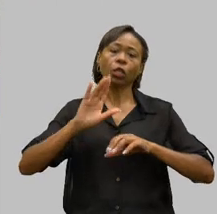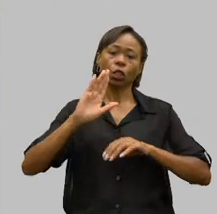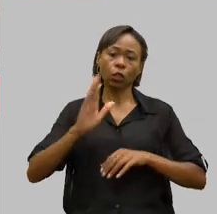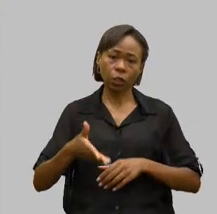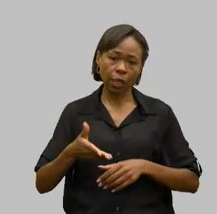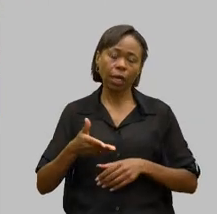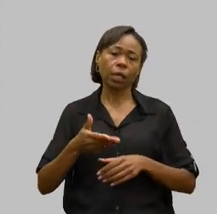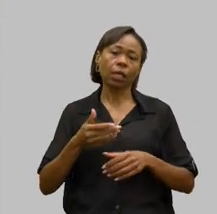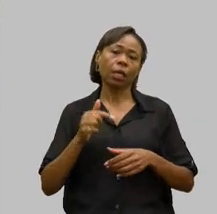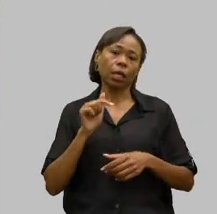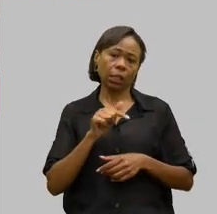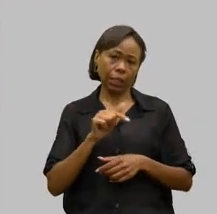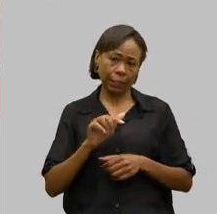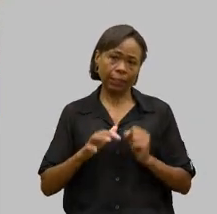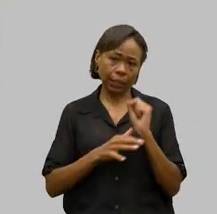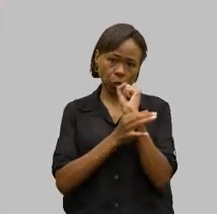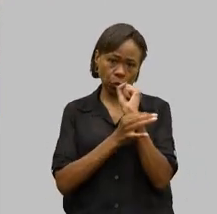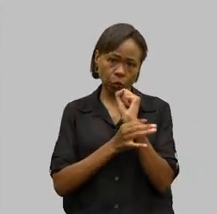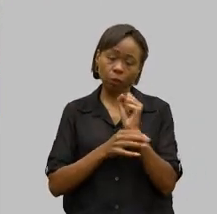poder fazer a leitura disso.